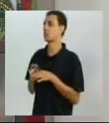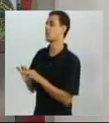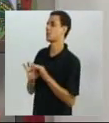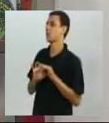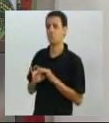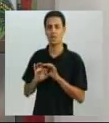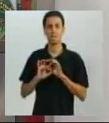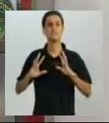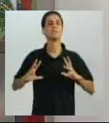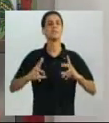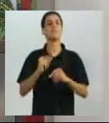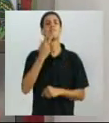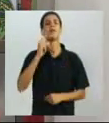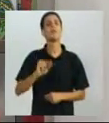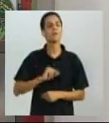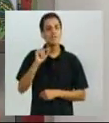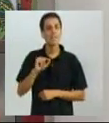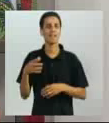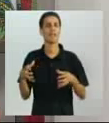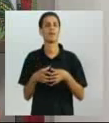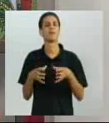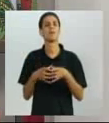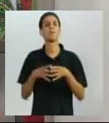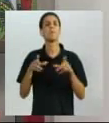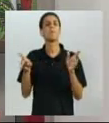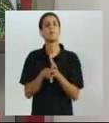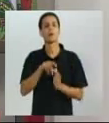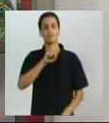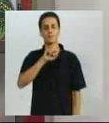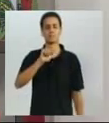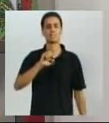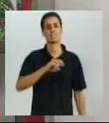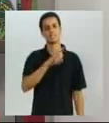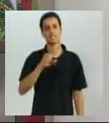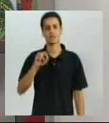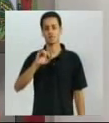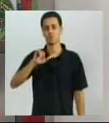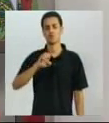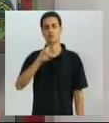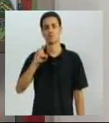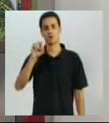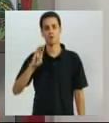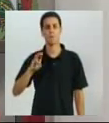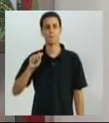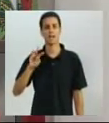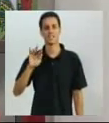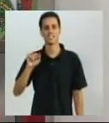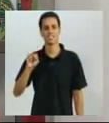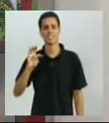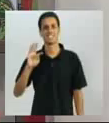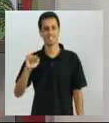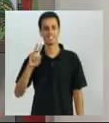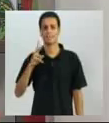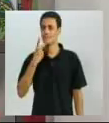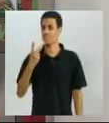o pessoal, né, aquela turma lá de São João Batista, vereador César, assim, que se puxar, né, a garateia,